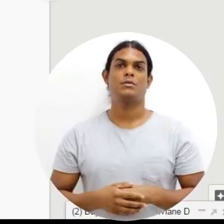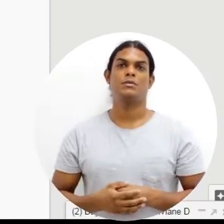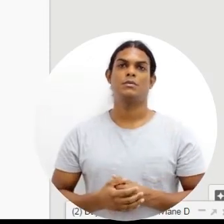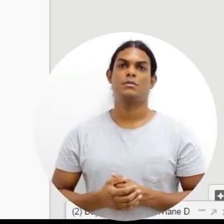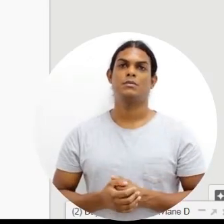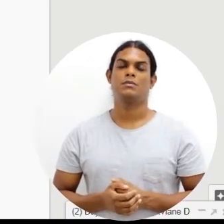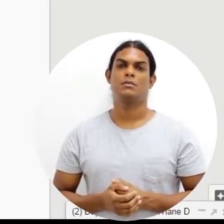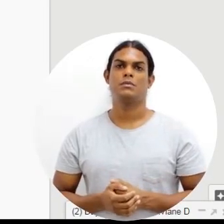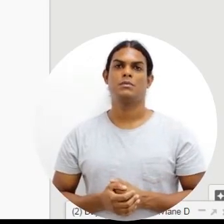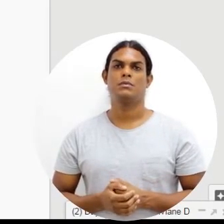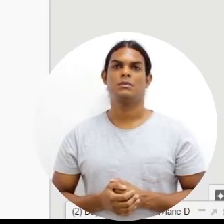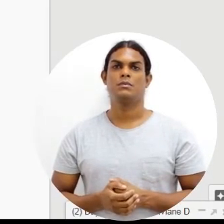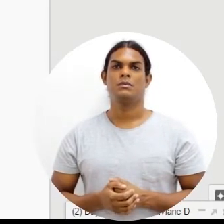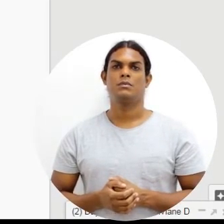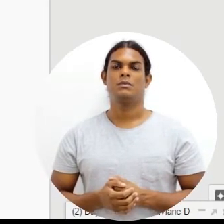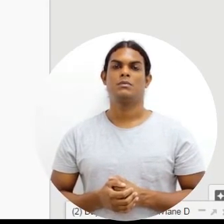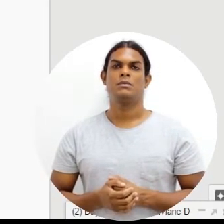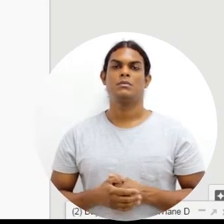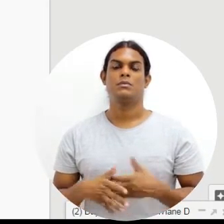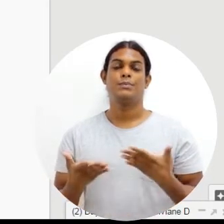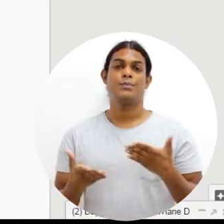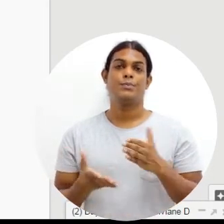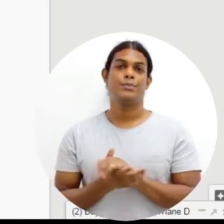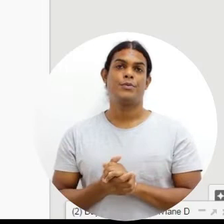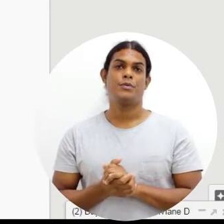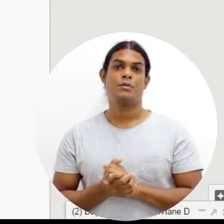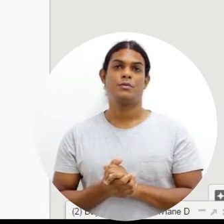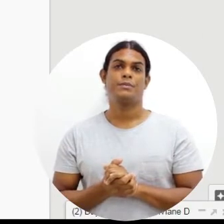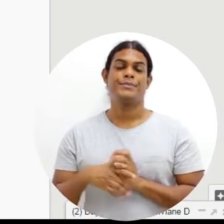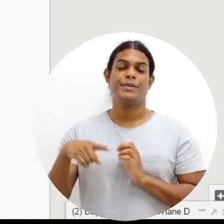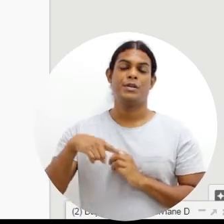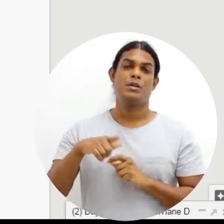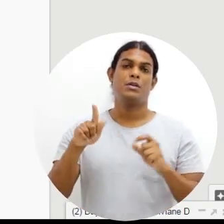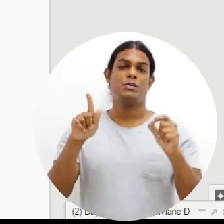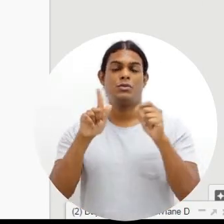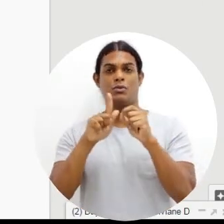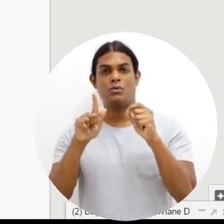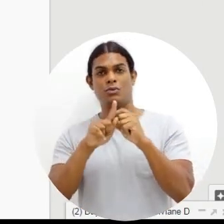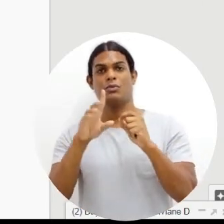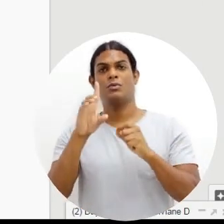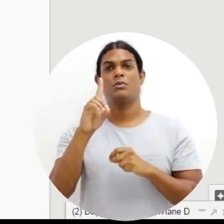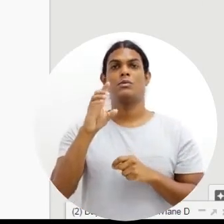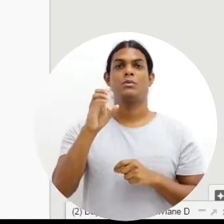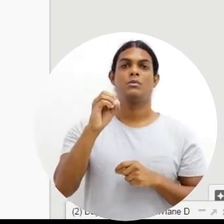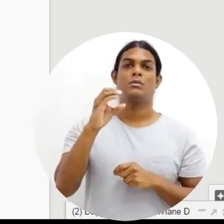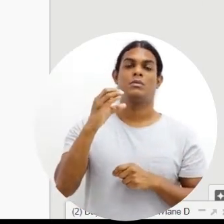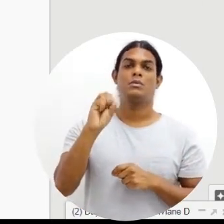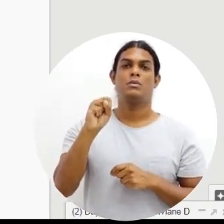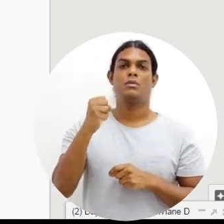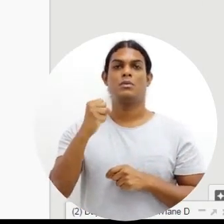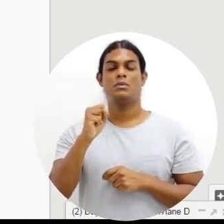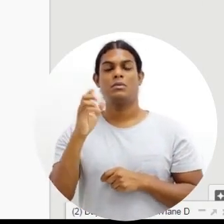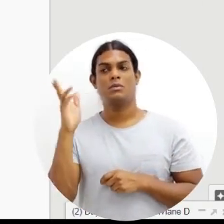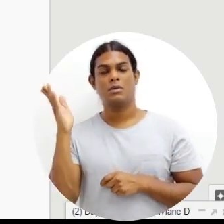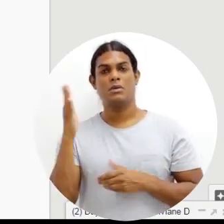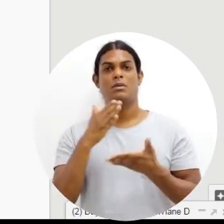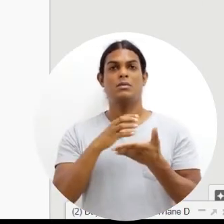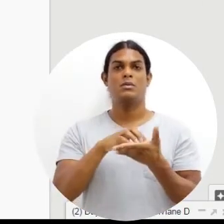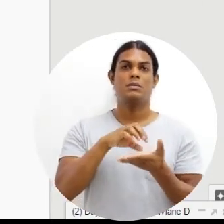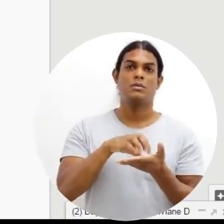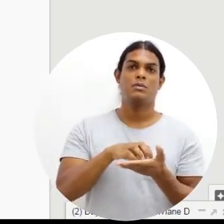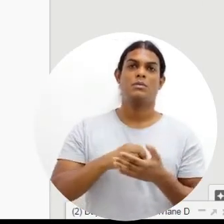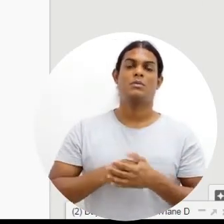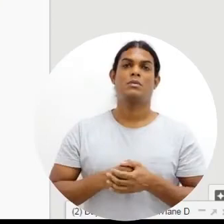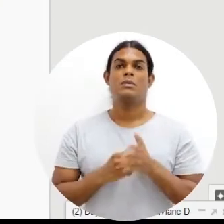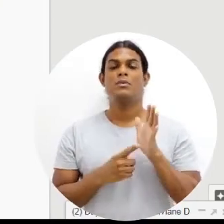desaparece. Bom, minha gente, num sentido geral, esse é o Google Docs, essas são as funcionalidades. E aí eu vou mostrar para vocês um